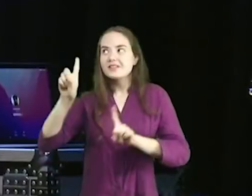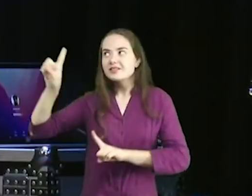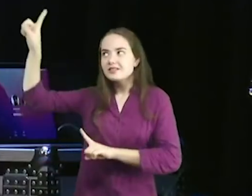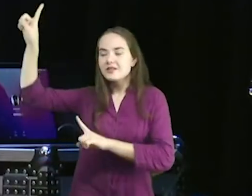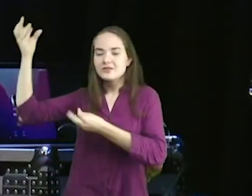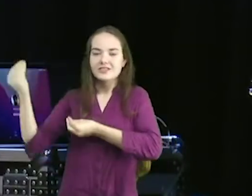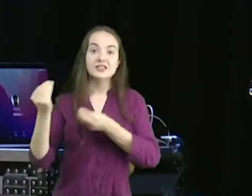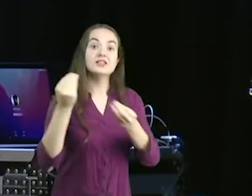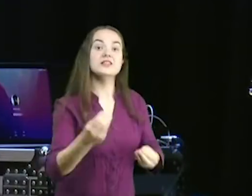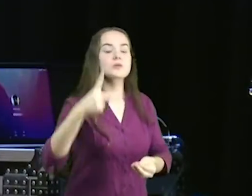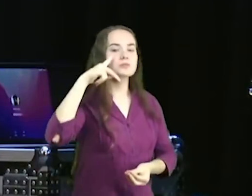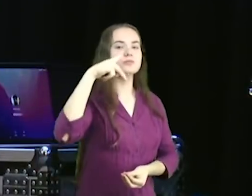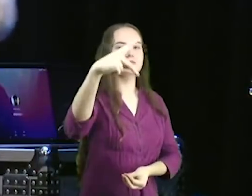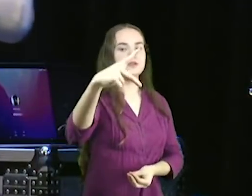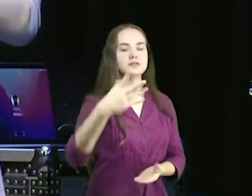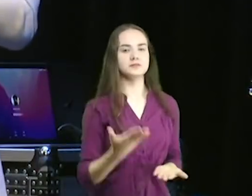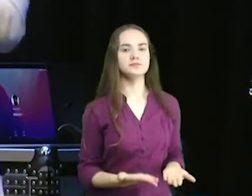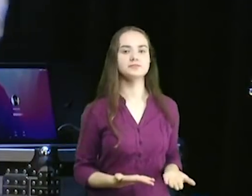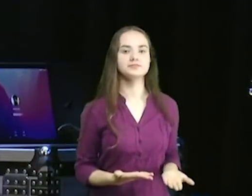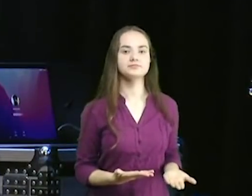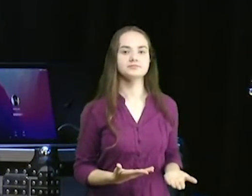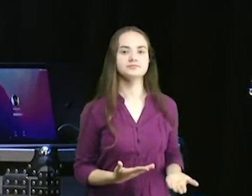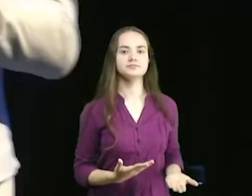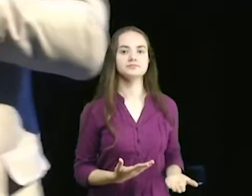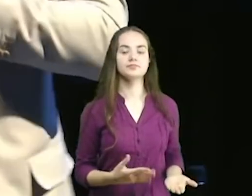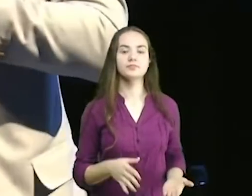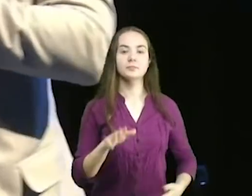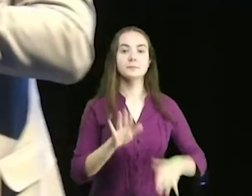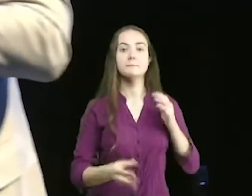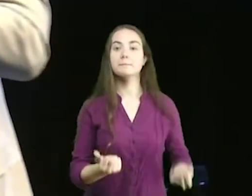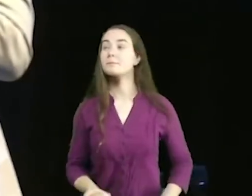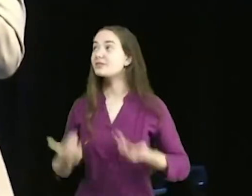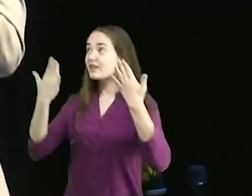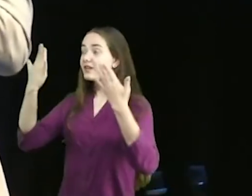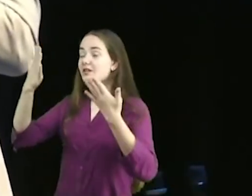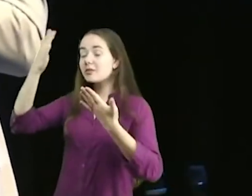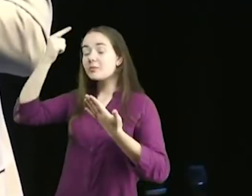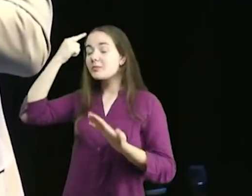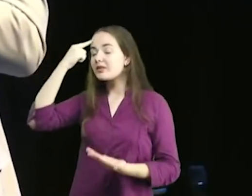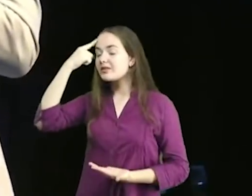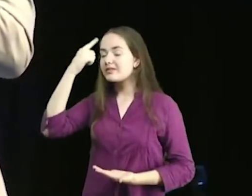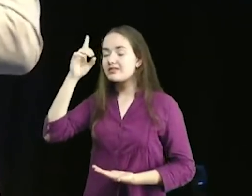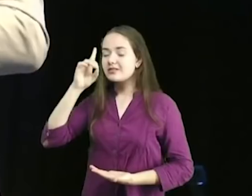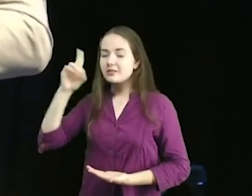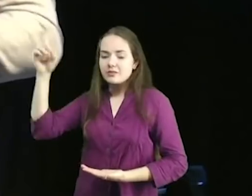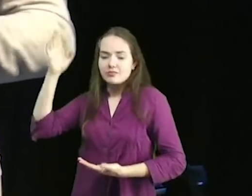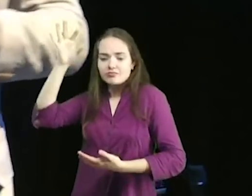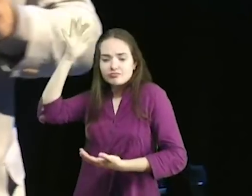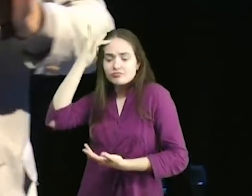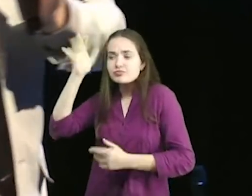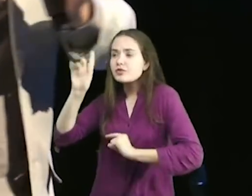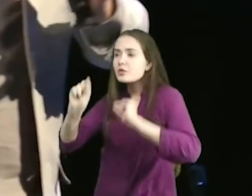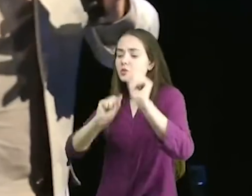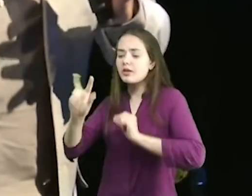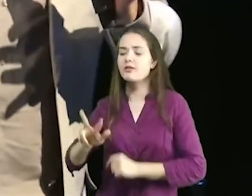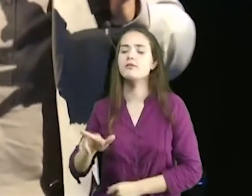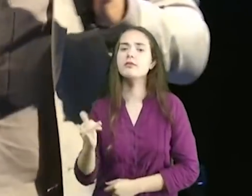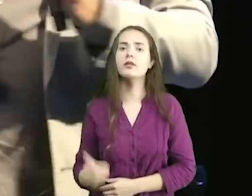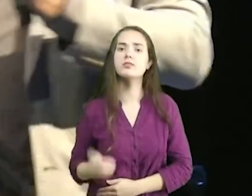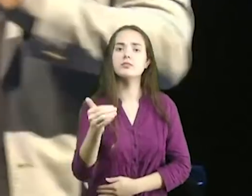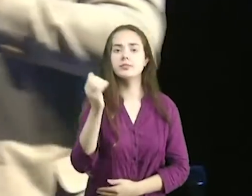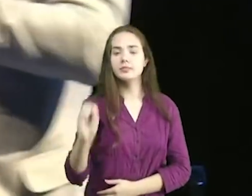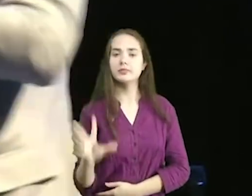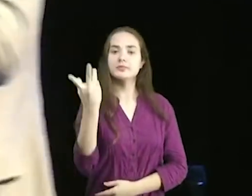para Deus a vida para Deus, quando a gente entrega para Deus, eu não sei o que vai acontecer. Mas quando você